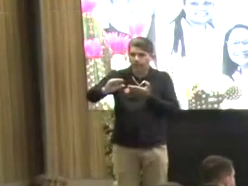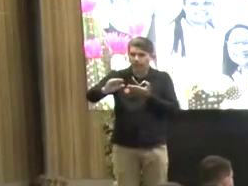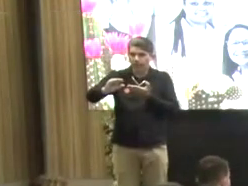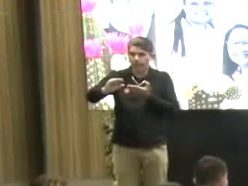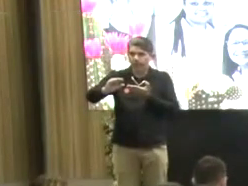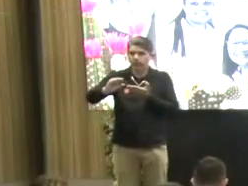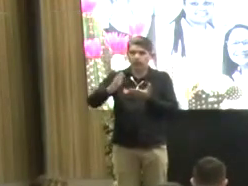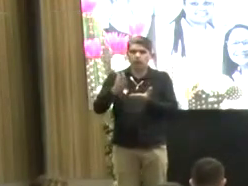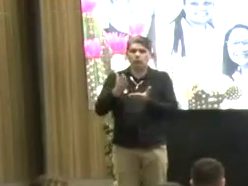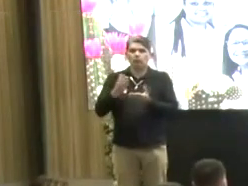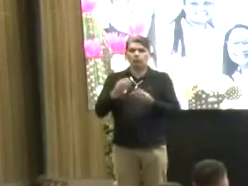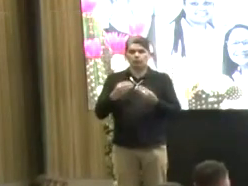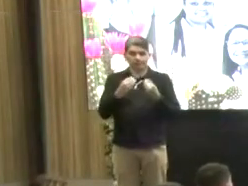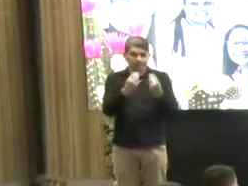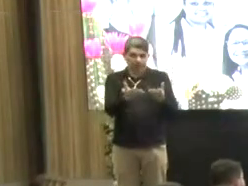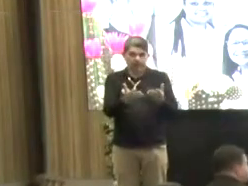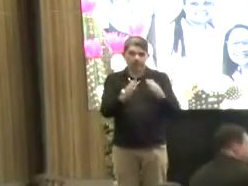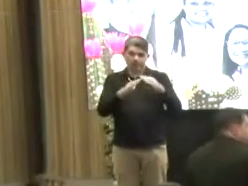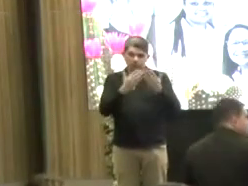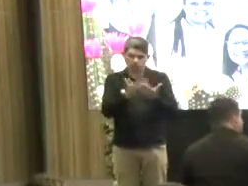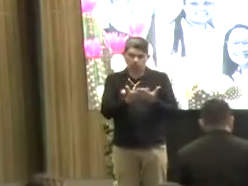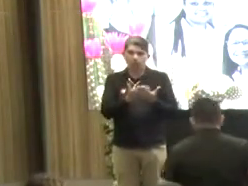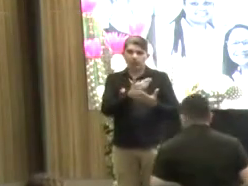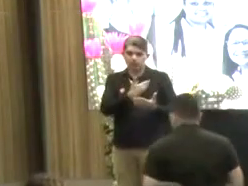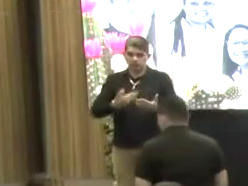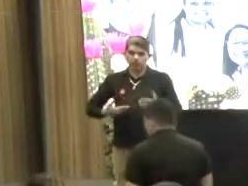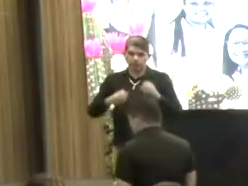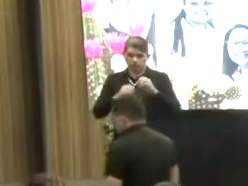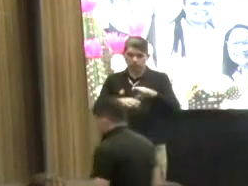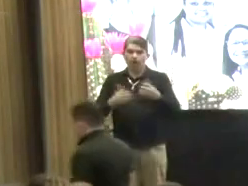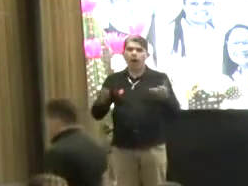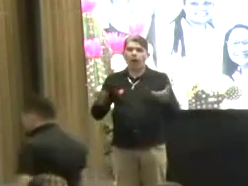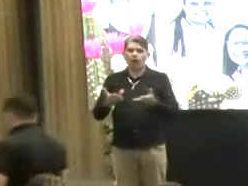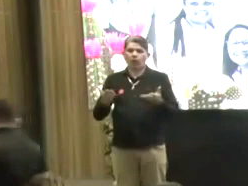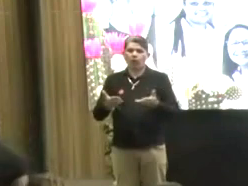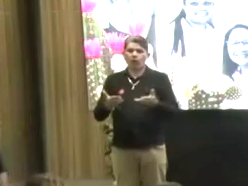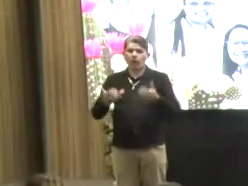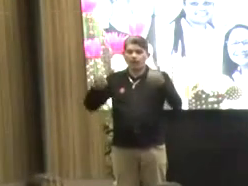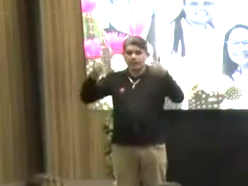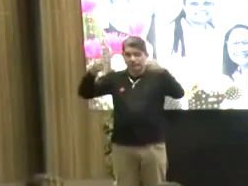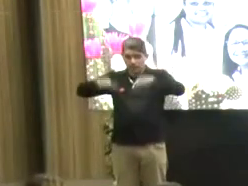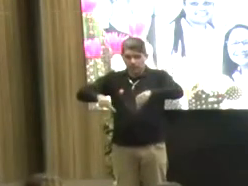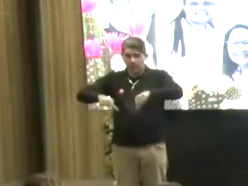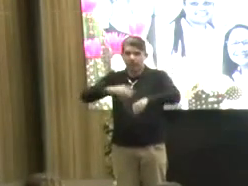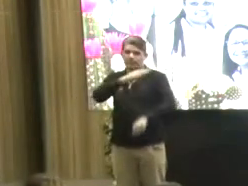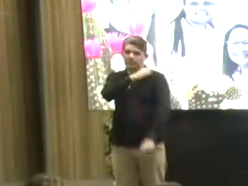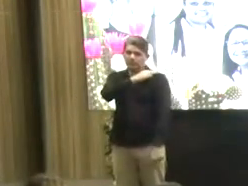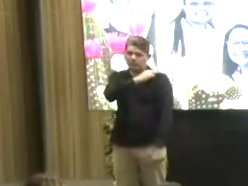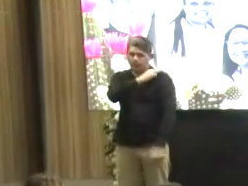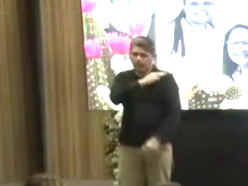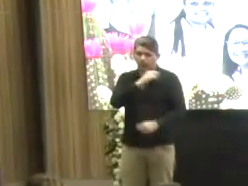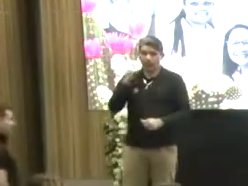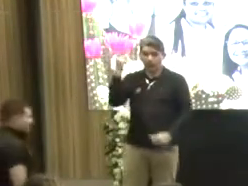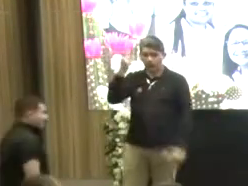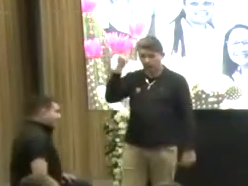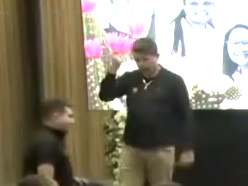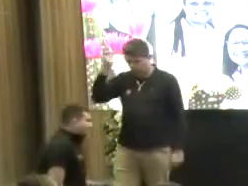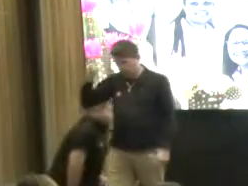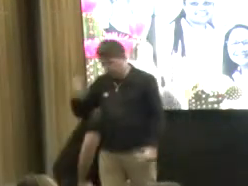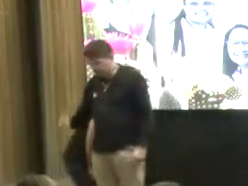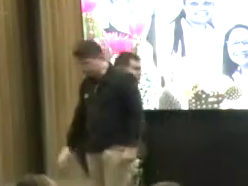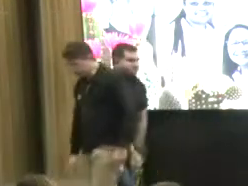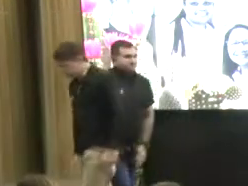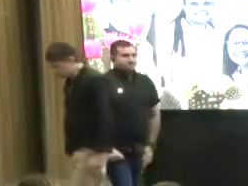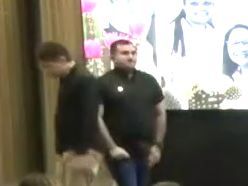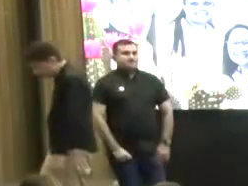de pessoas. Nós vivemos uma tragédia com o novo ensino médio. Problema gravíssimo que a gente tem aí. Trágico.